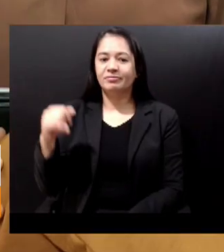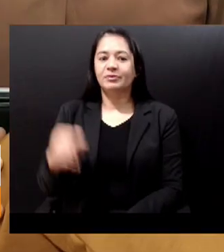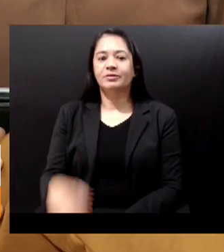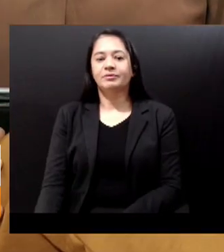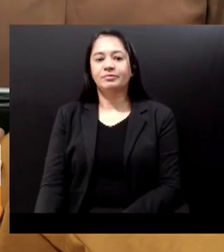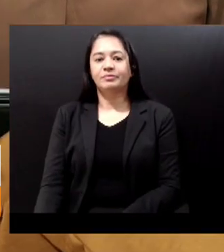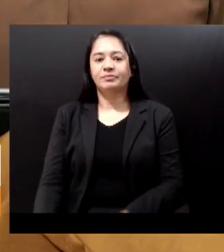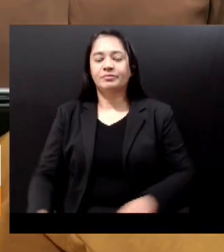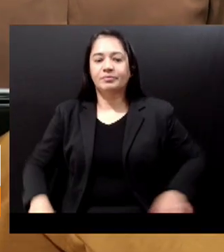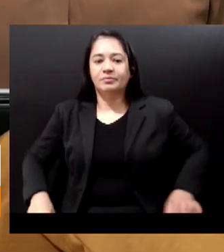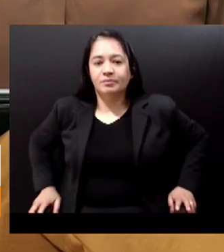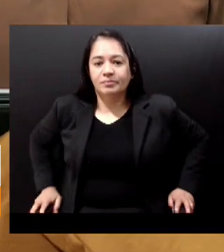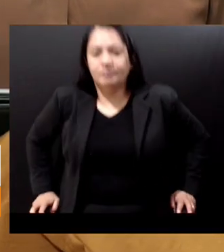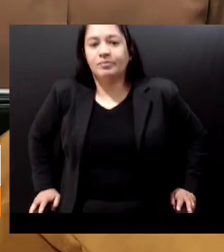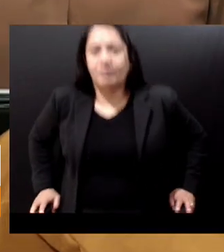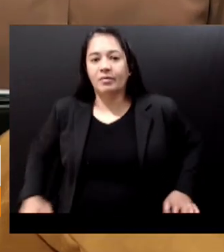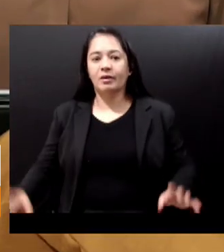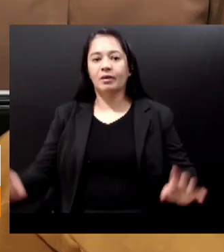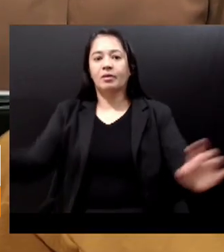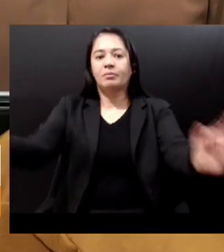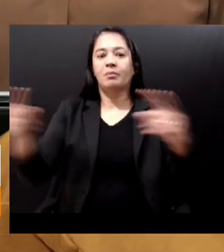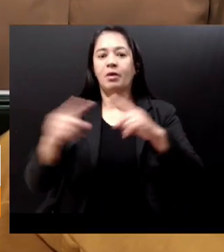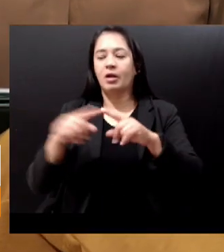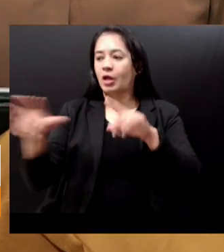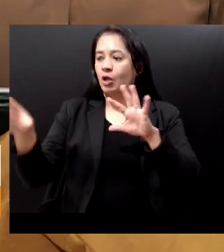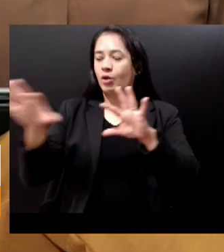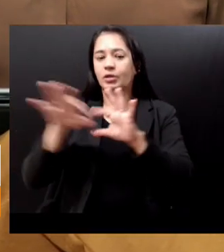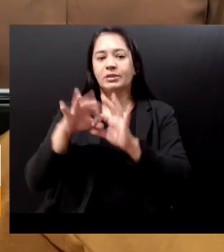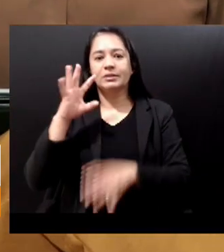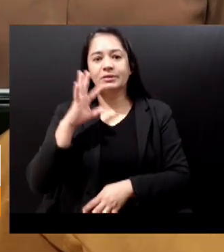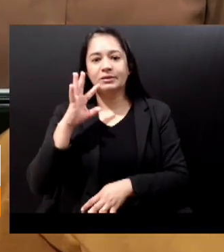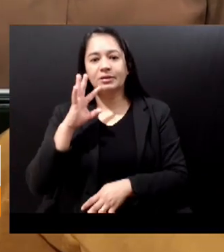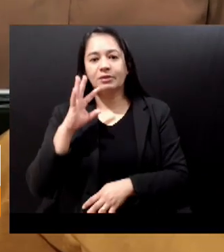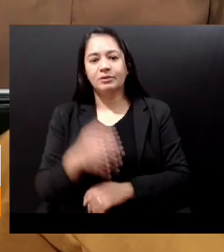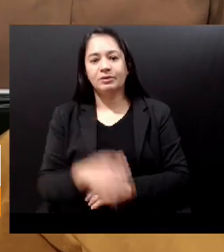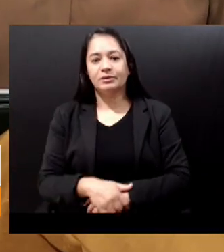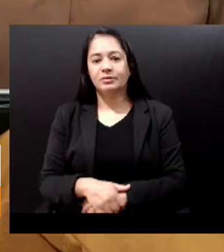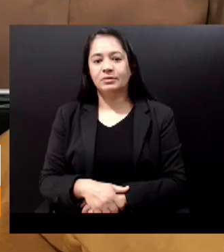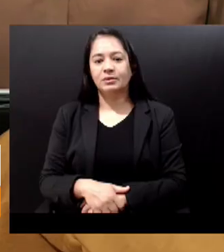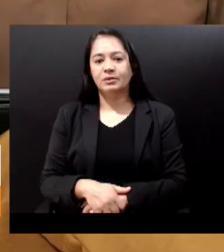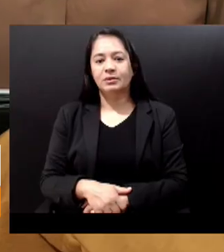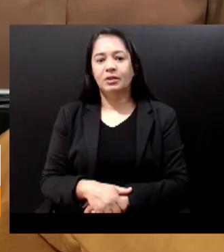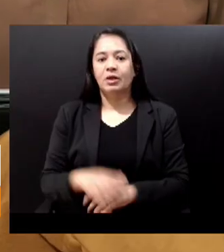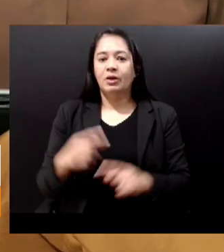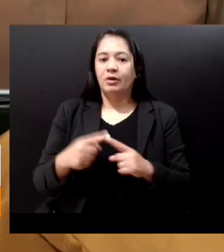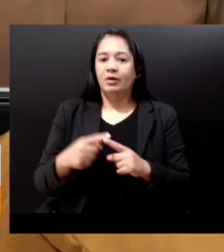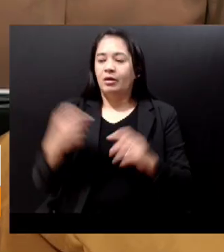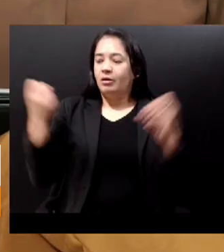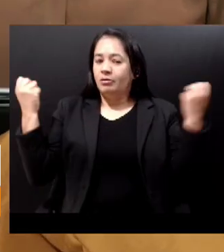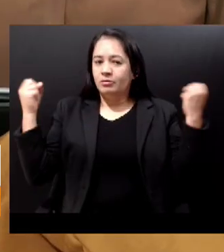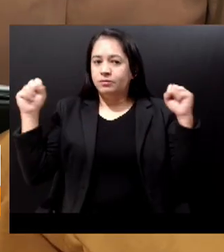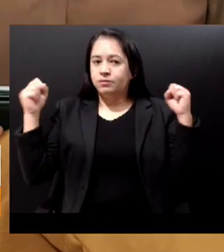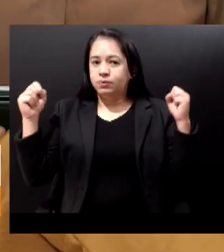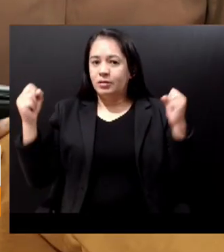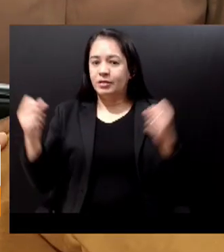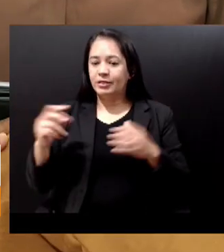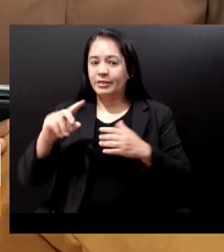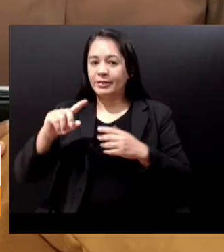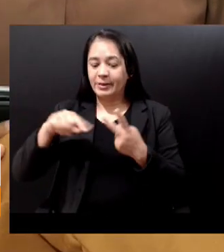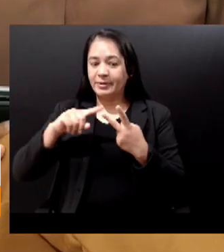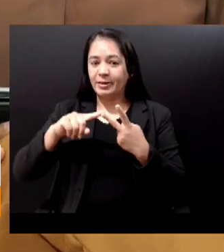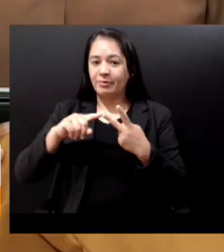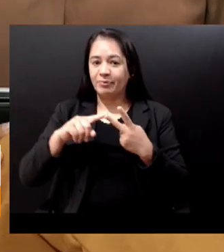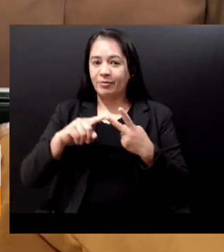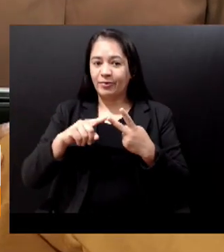bem legal, né, com a atividade física que traz a disciplina, que traz uma motivação que reflete no seu dia a dia, né, Marina? Sim,